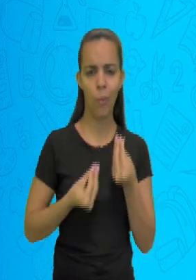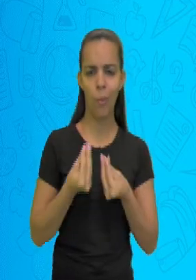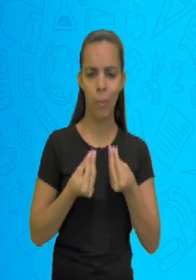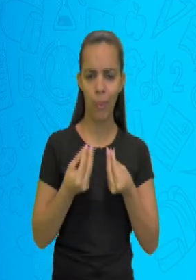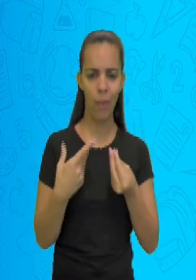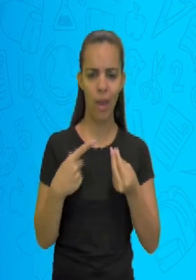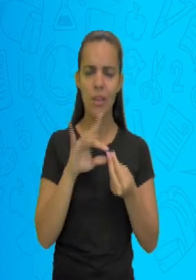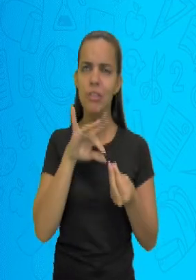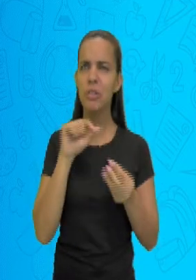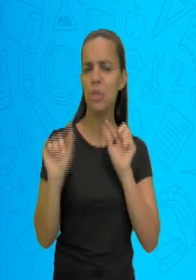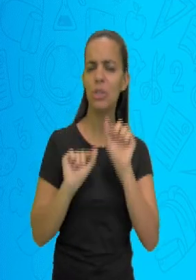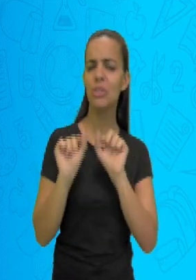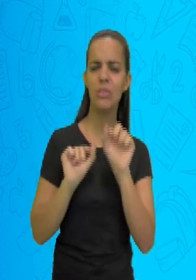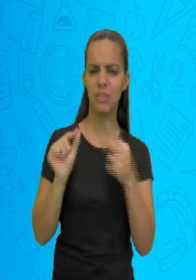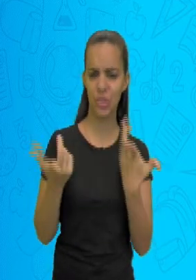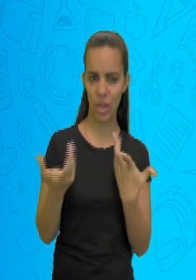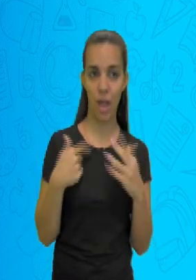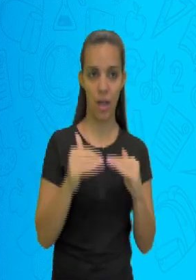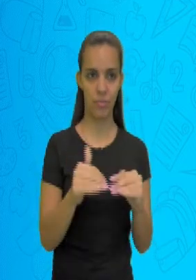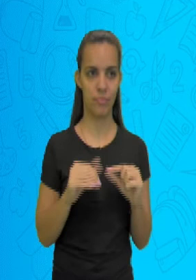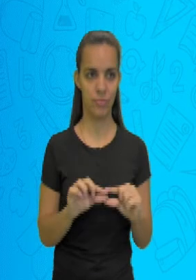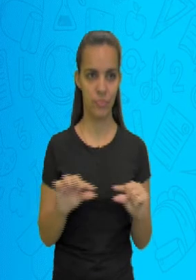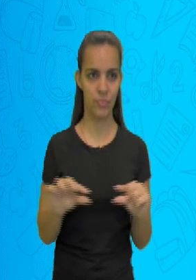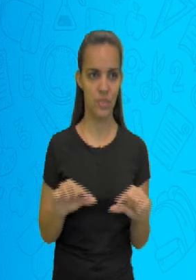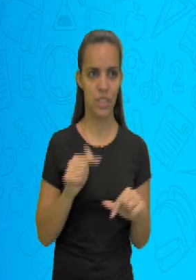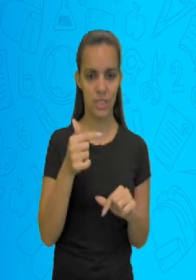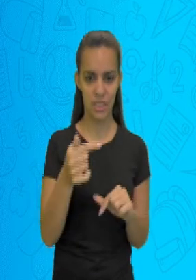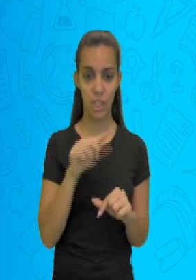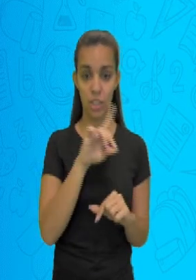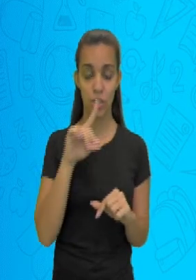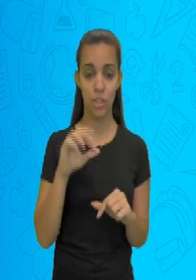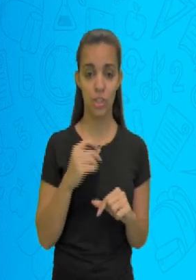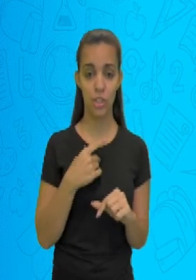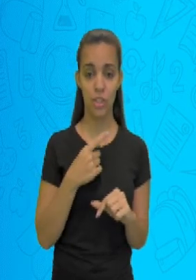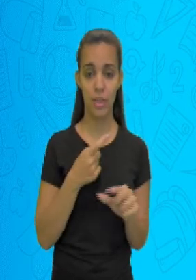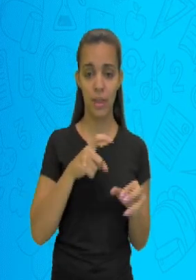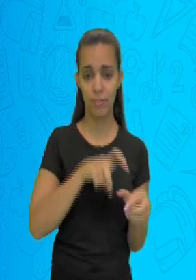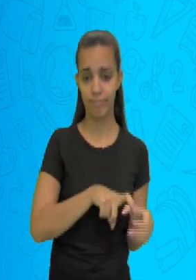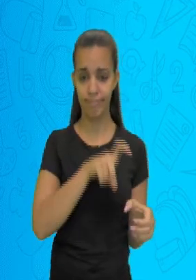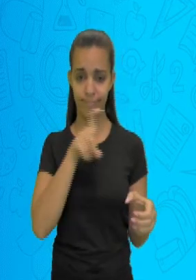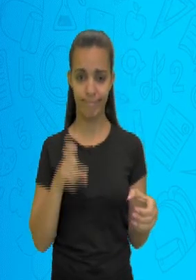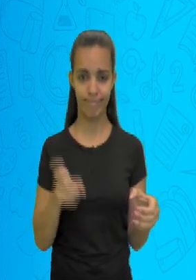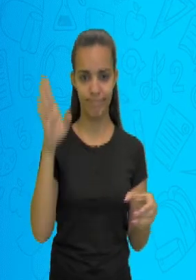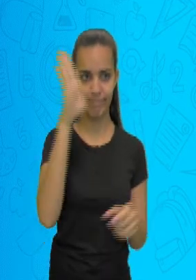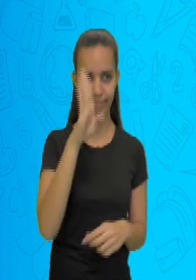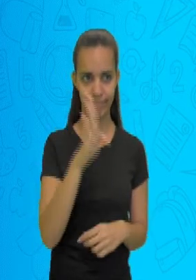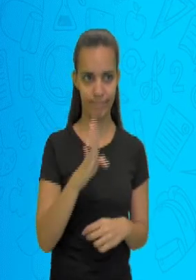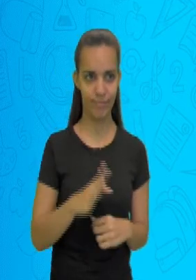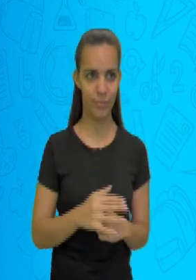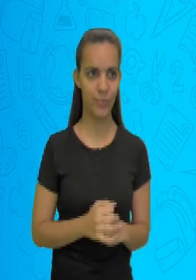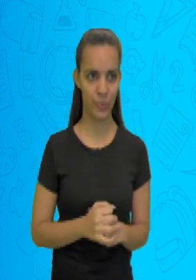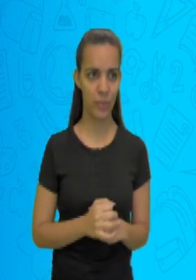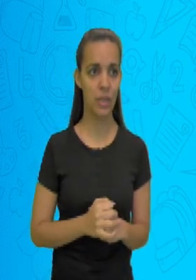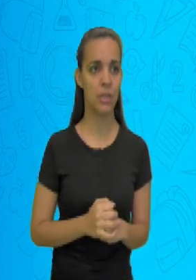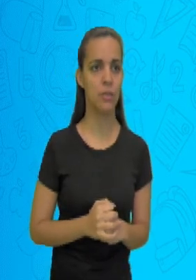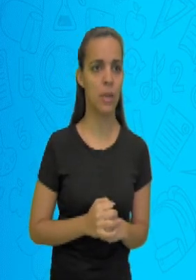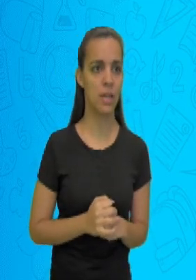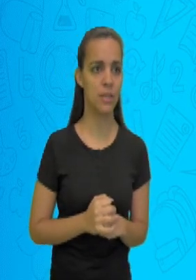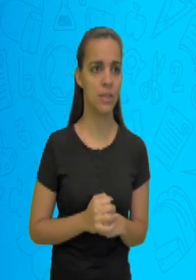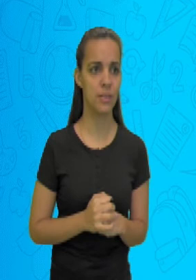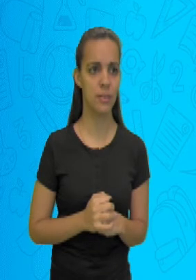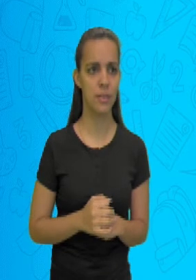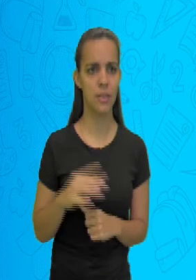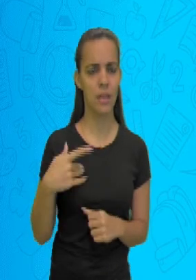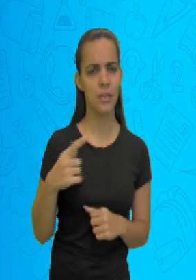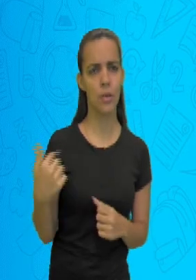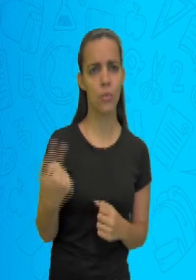7, Independência do Brasil. Então, esse dia aqui, vai ser um feriado, um recesso no